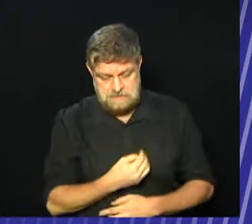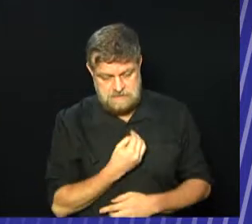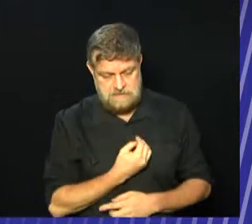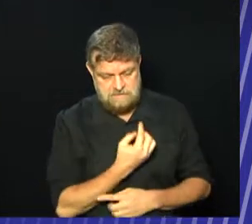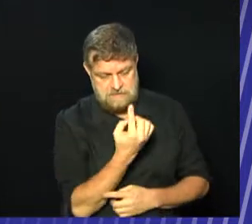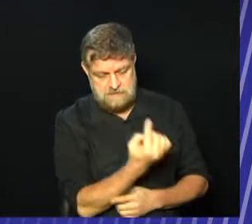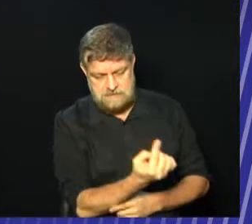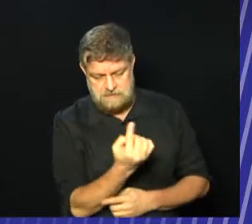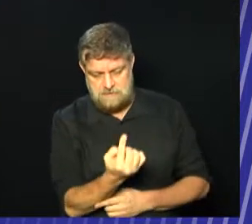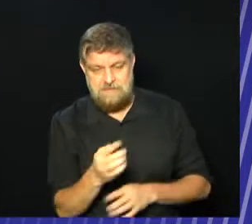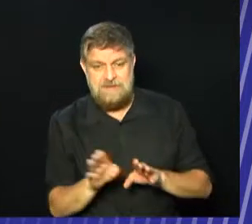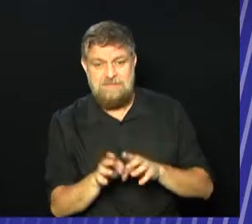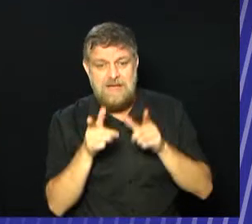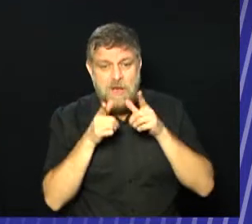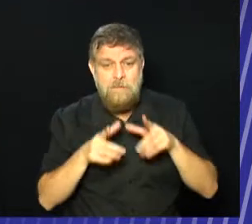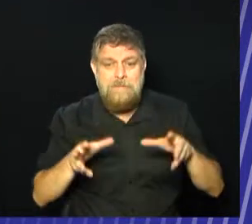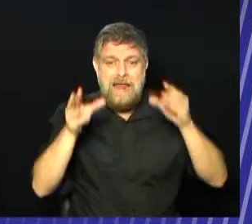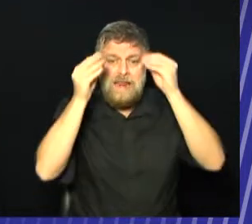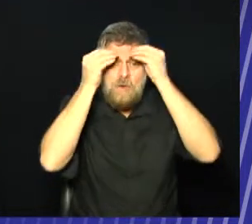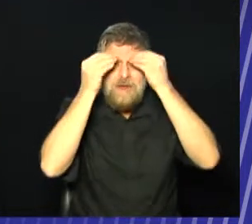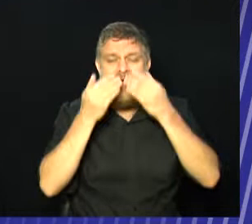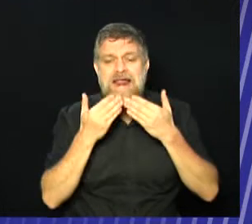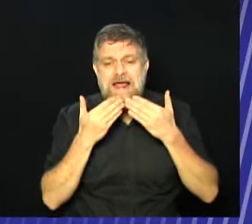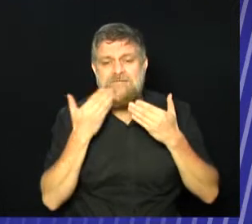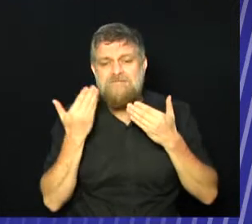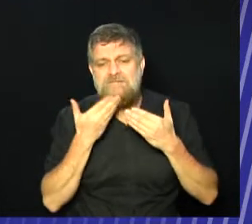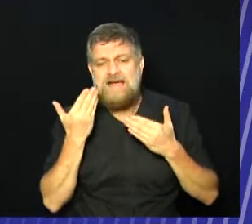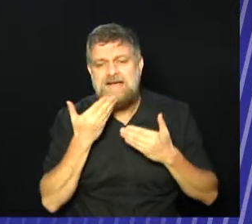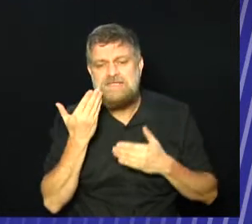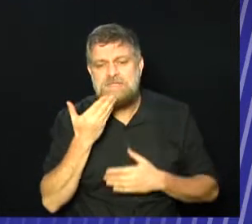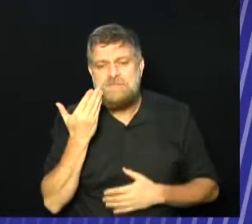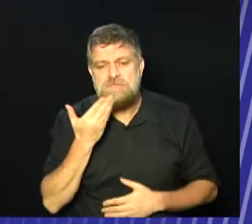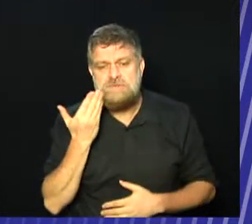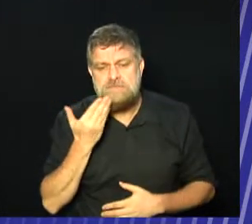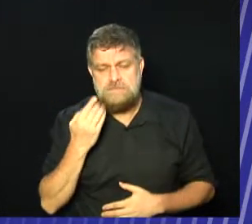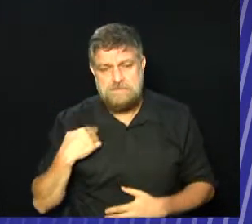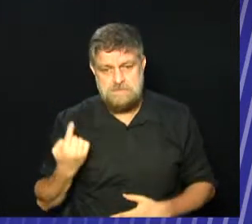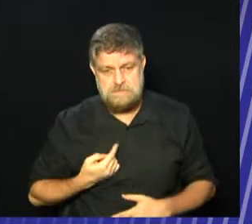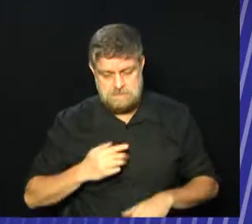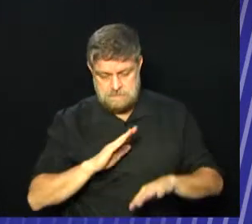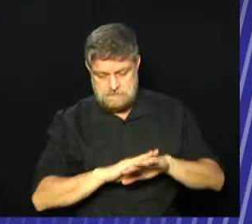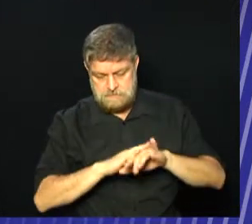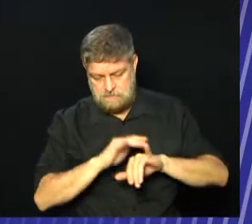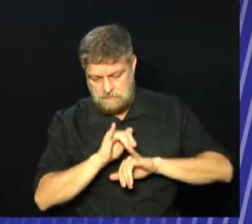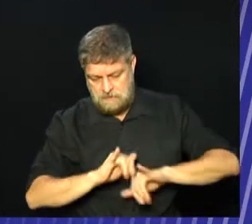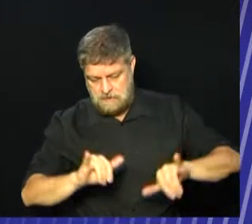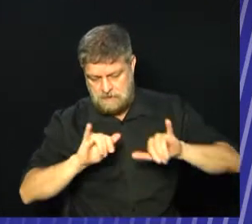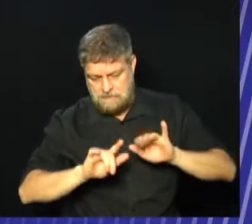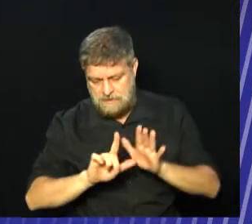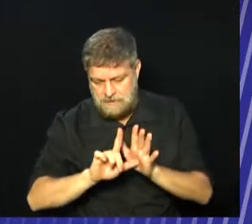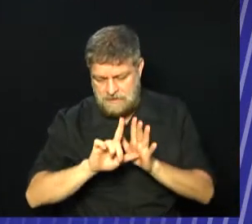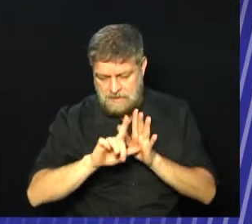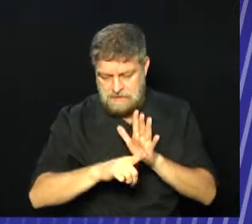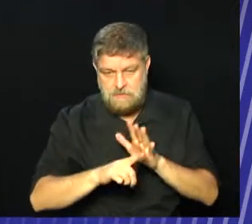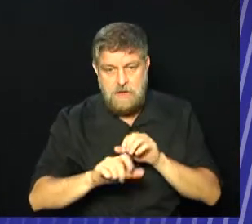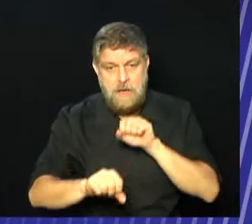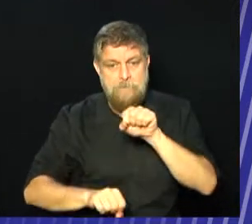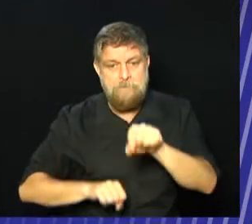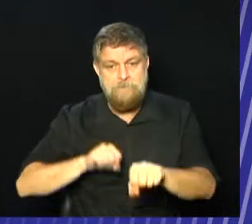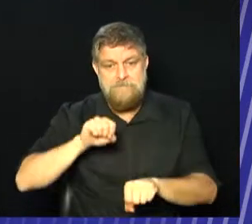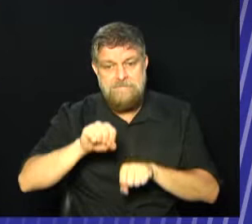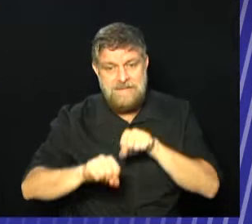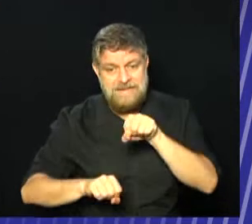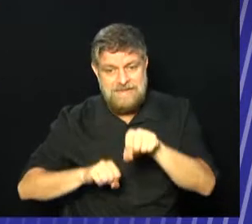também num linguajar bastante fácil. A gente fez uma campanha posteriormente de pedalando e caminhando pela